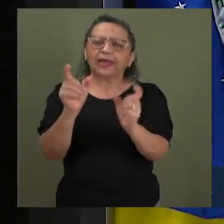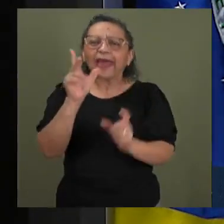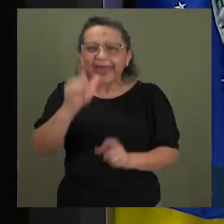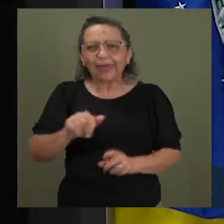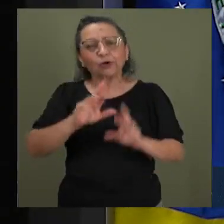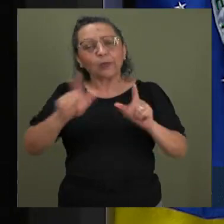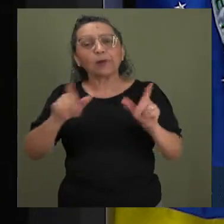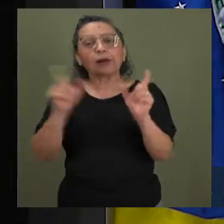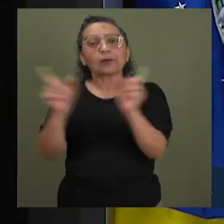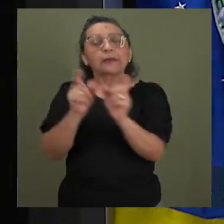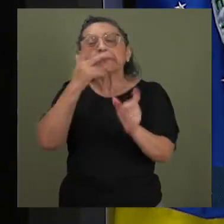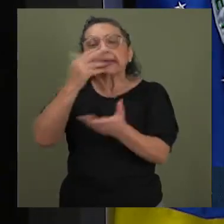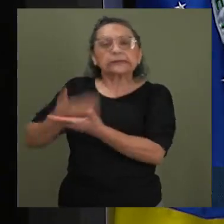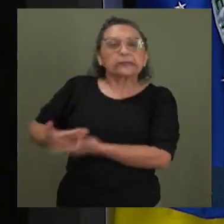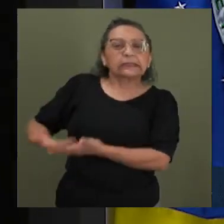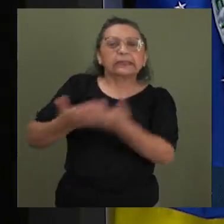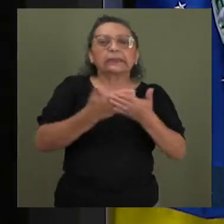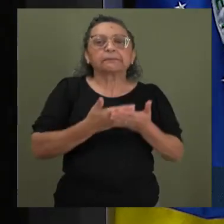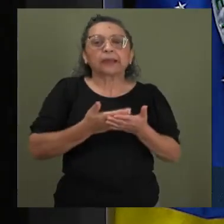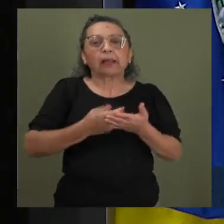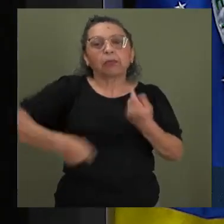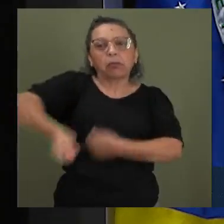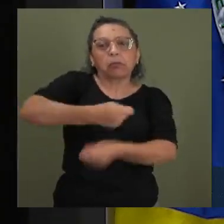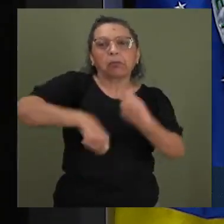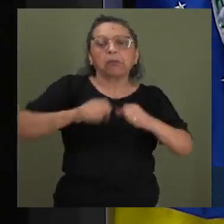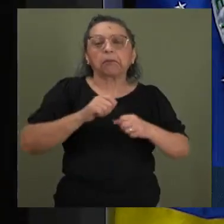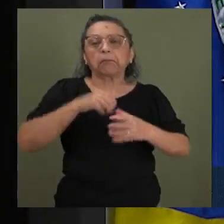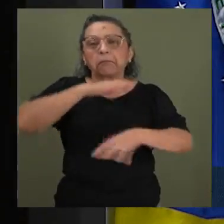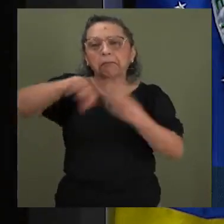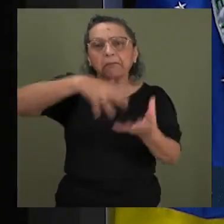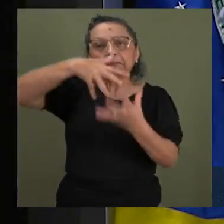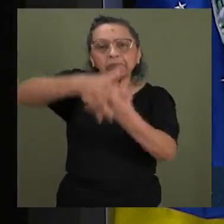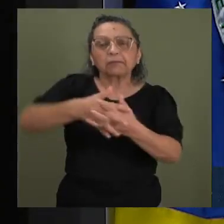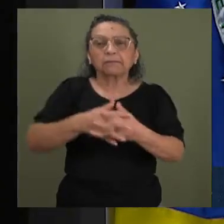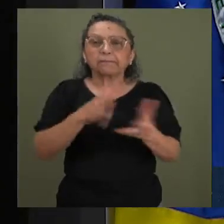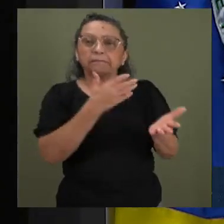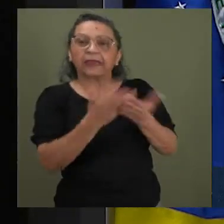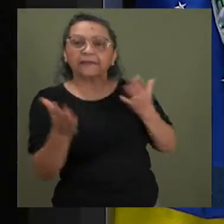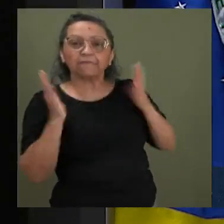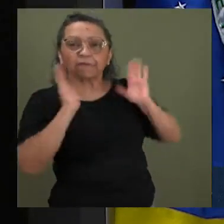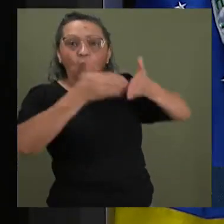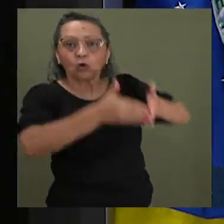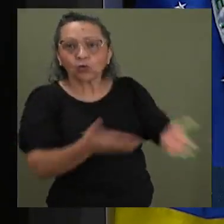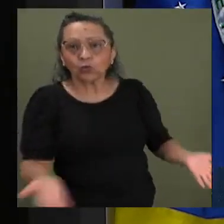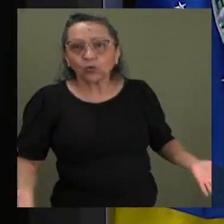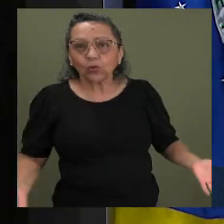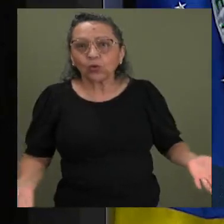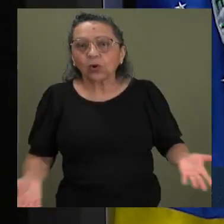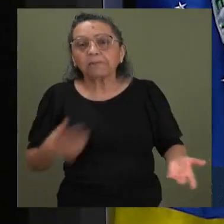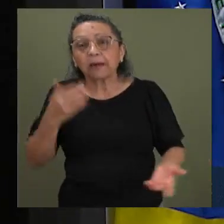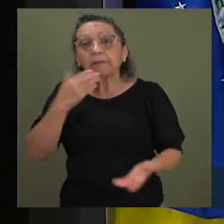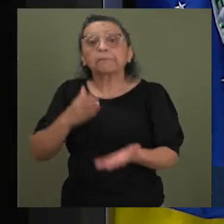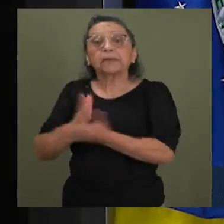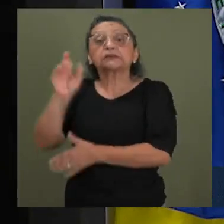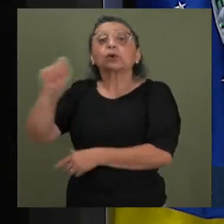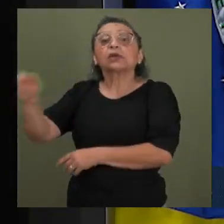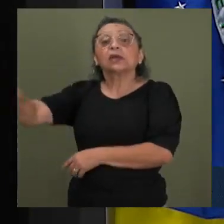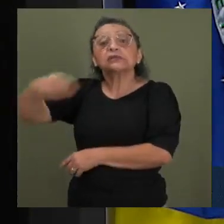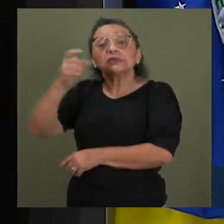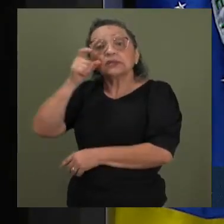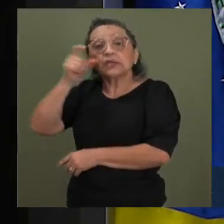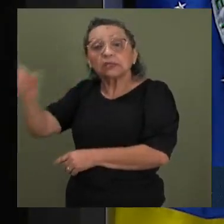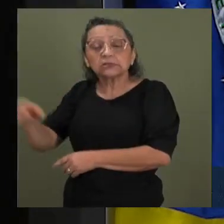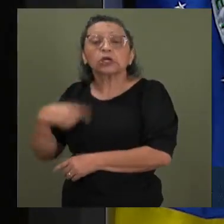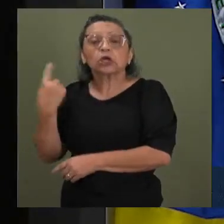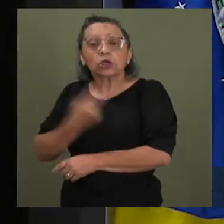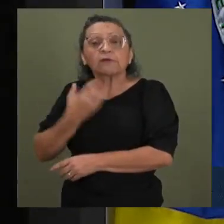se para dissipar as energias, dissipar o foco, para passar o que se quer? Nós vamos